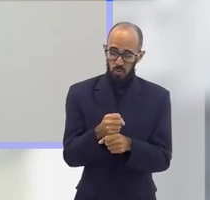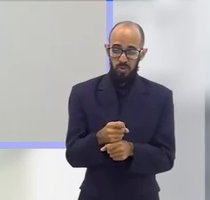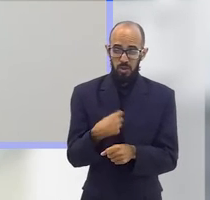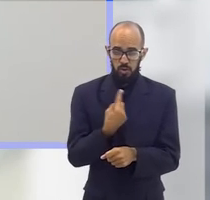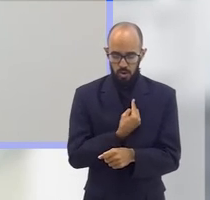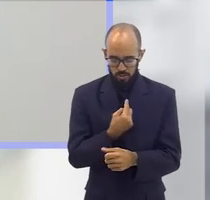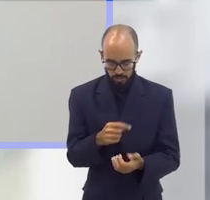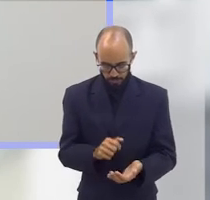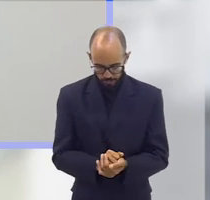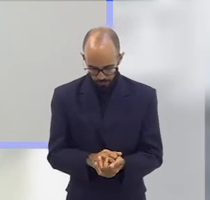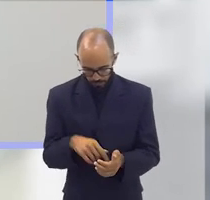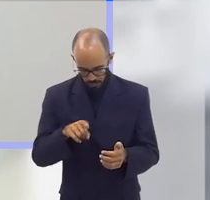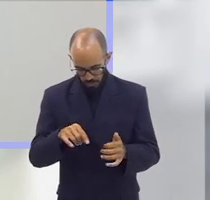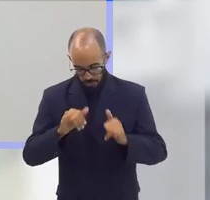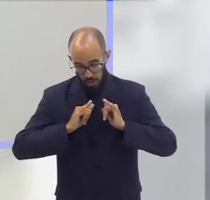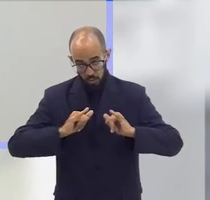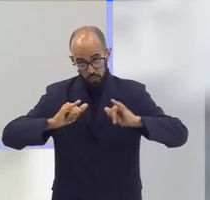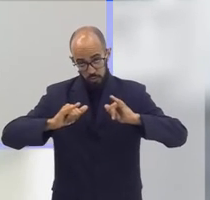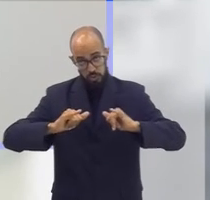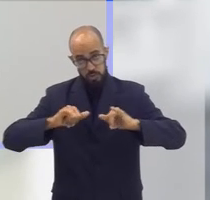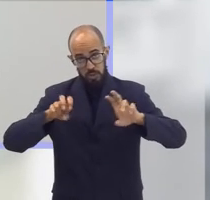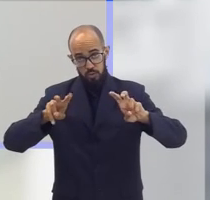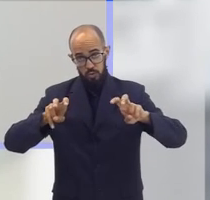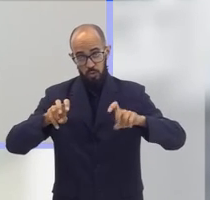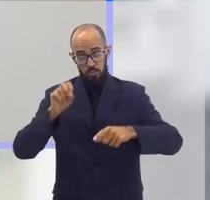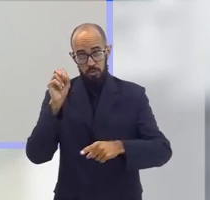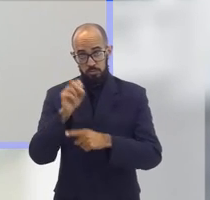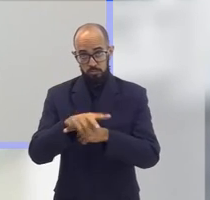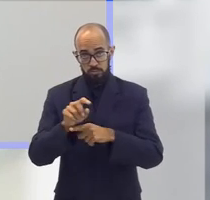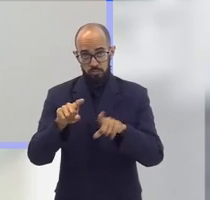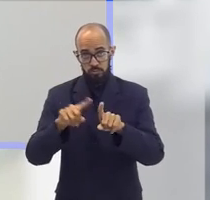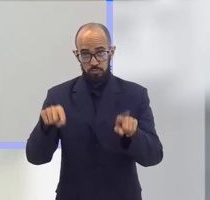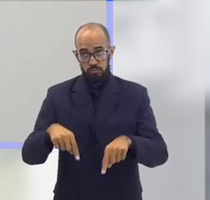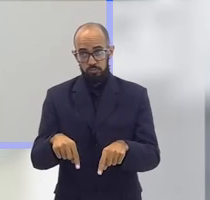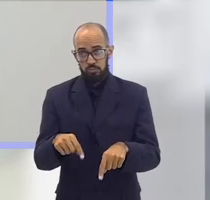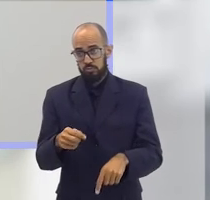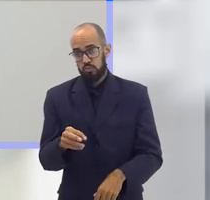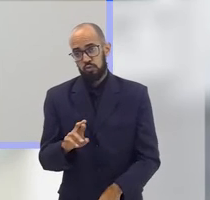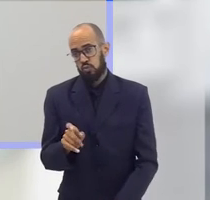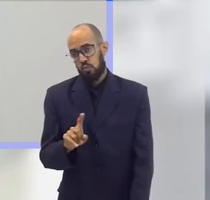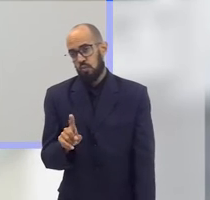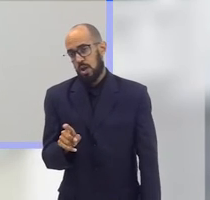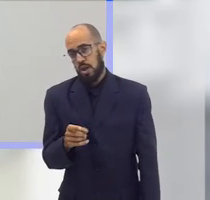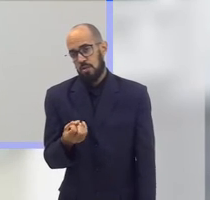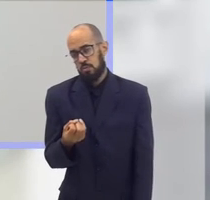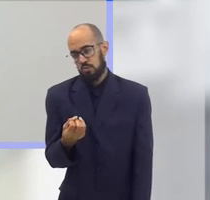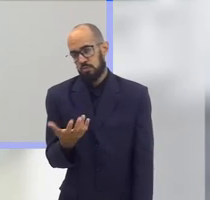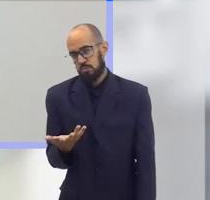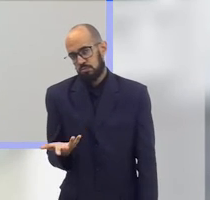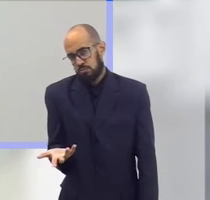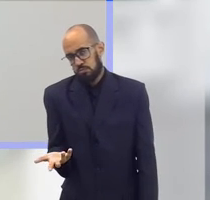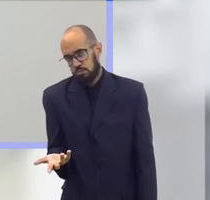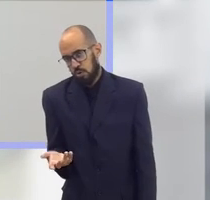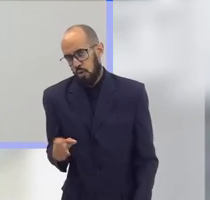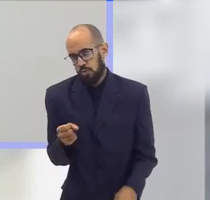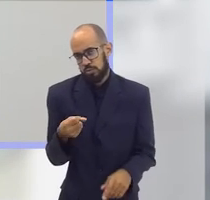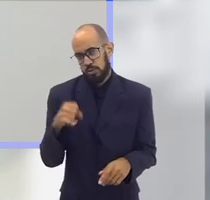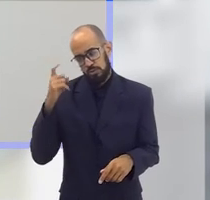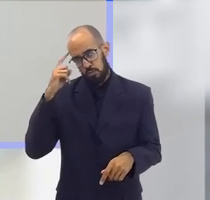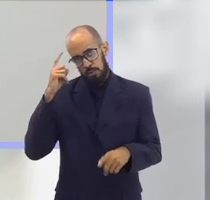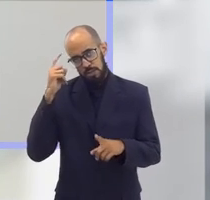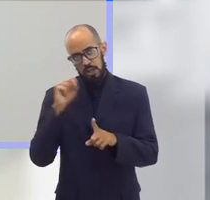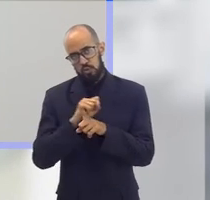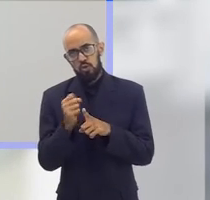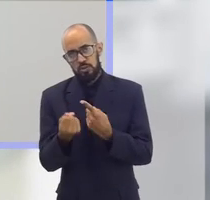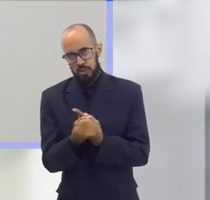fazendo. É uma notícia em termos de empregabilidade que não é, se nós pensarmos do ponto de